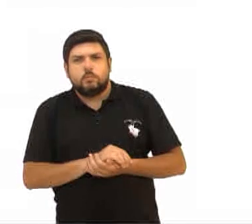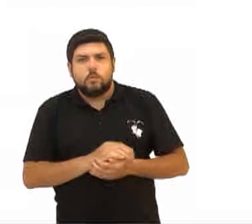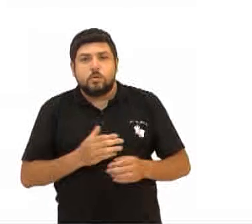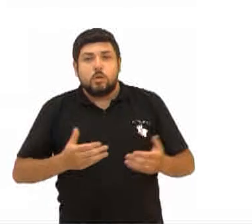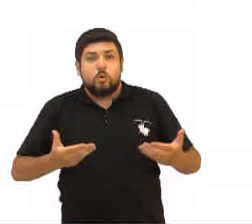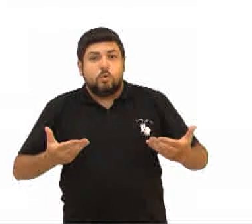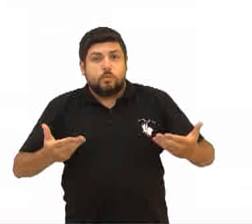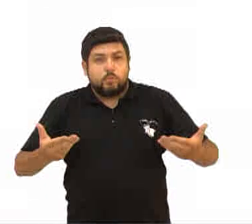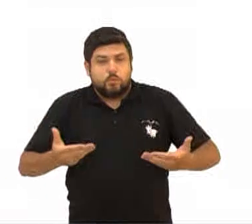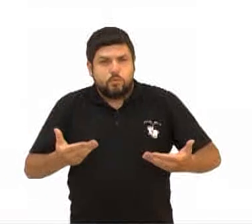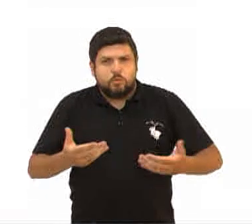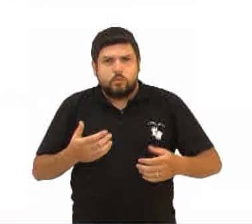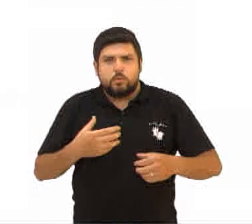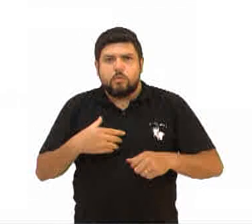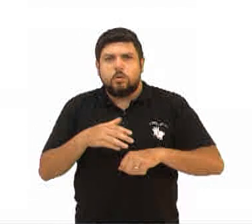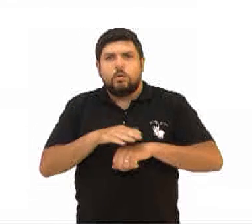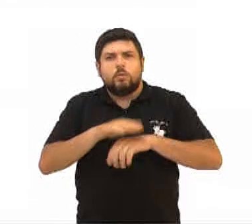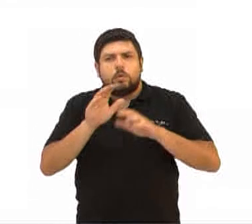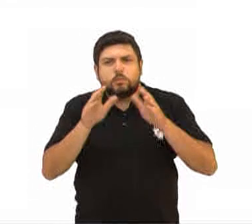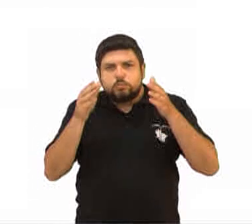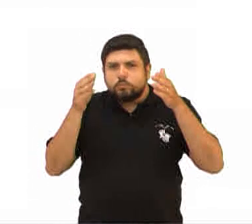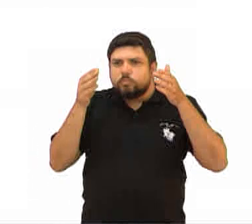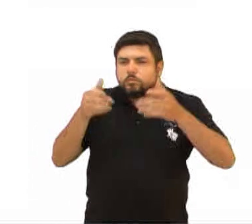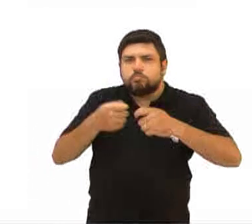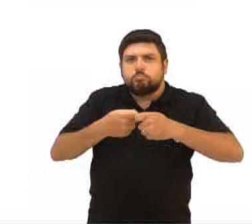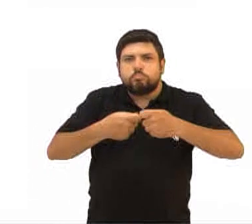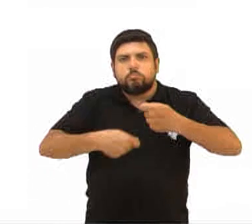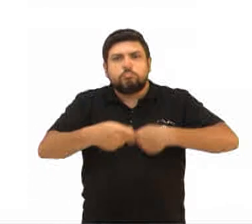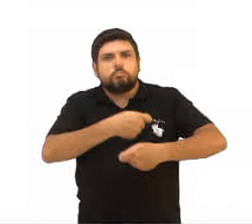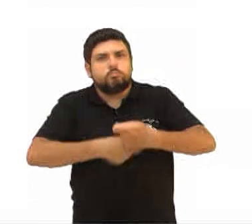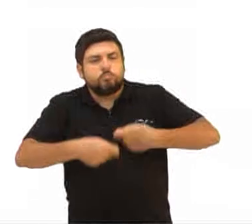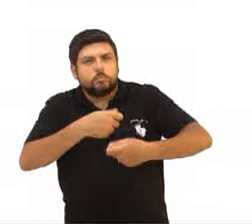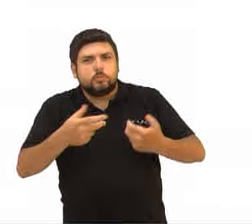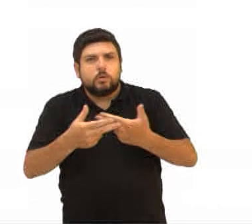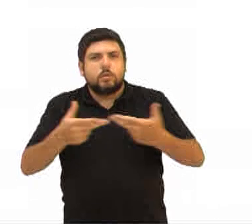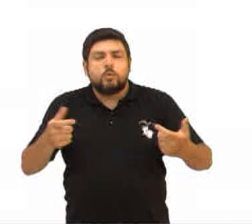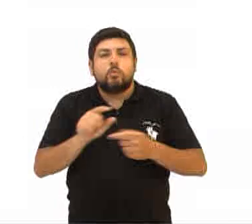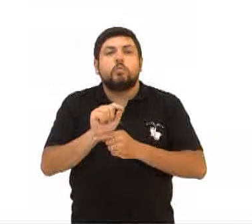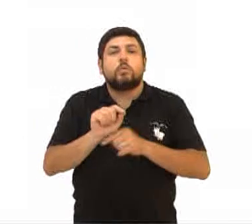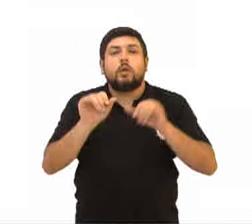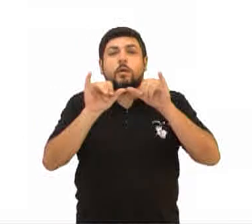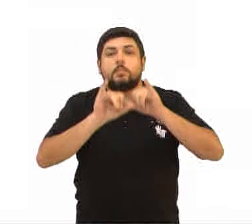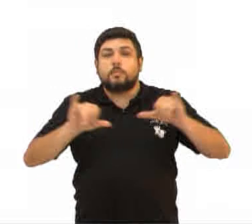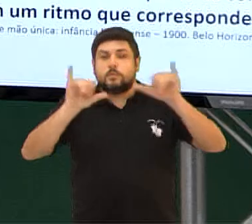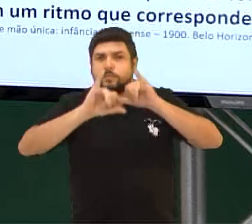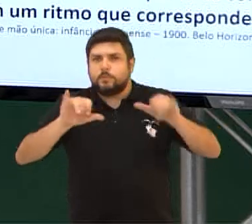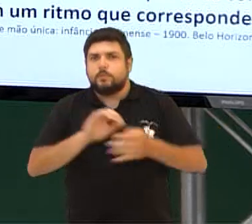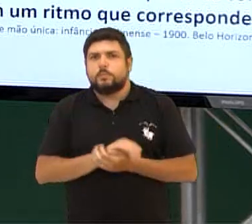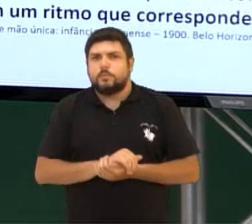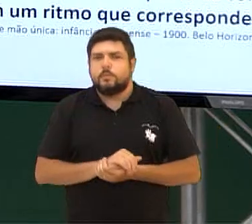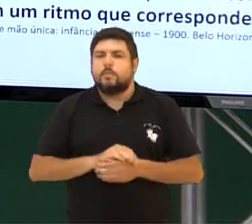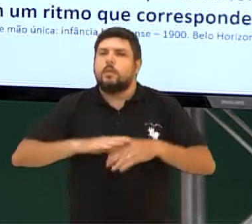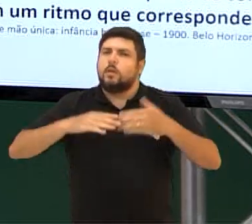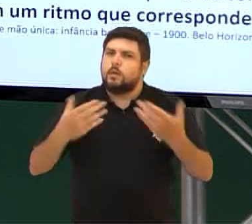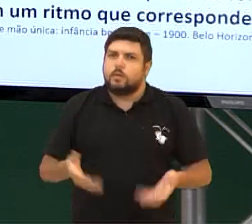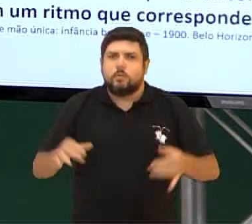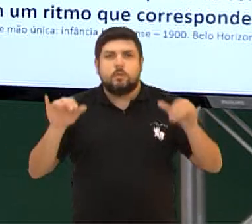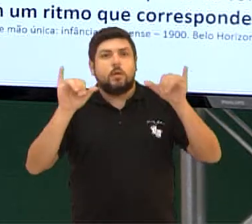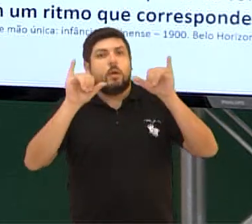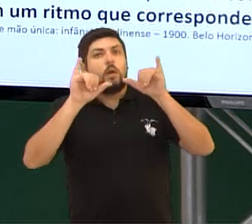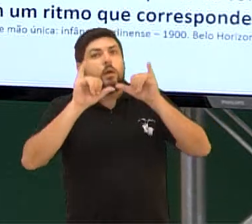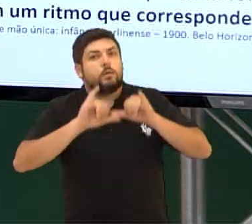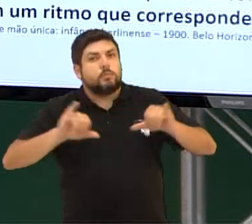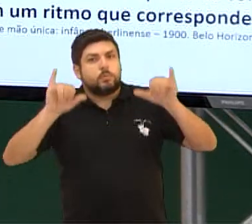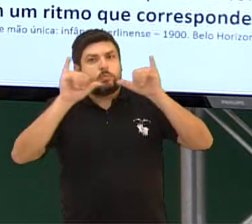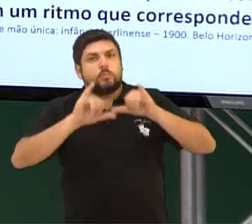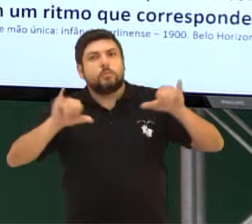mais essencial, o olho mercantil que penetra no coração das coisas. Chama-se propaganda. Então ele está falando aqui que a propaganda está manipulando os